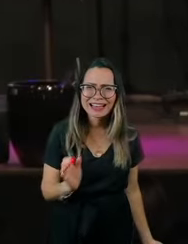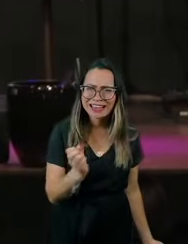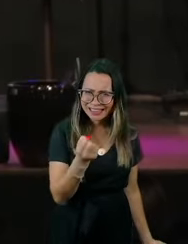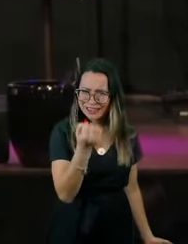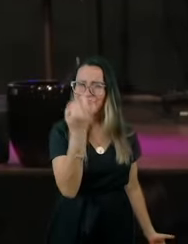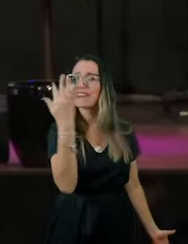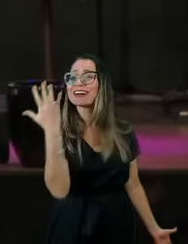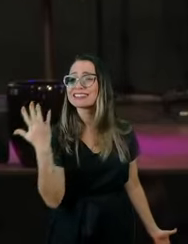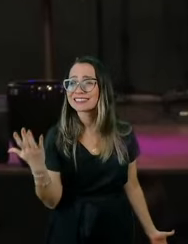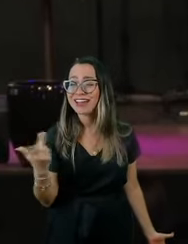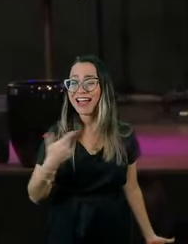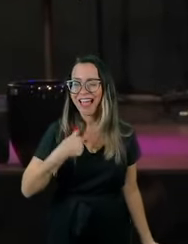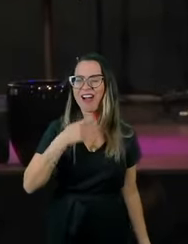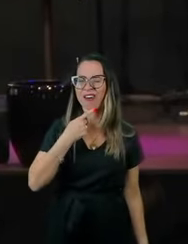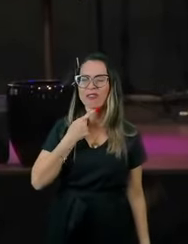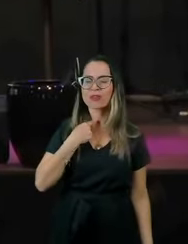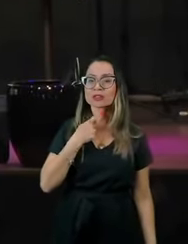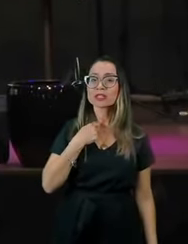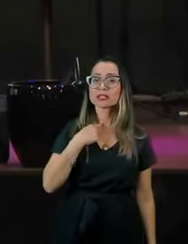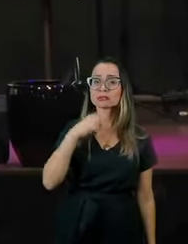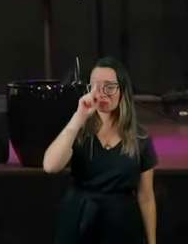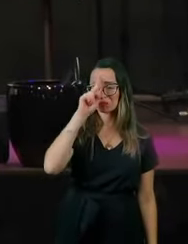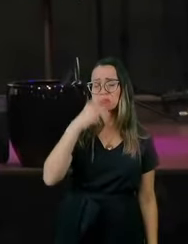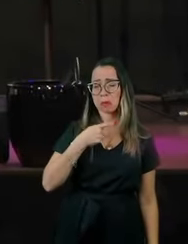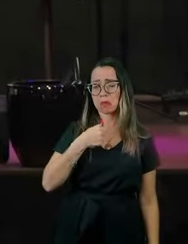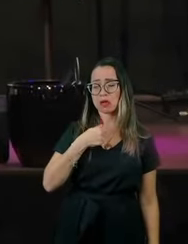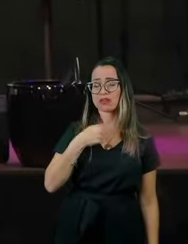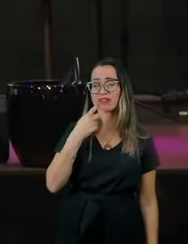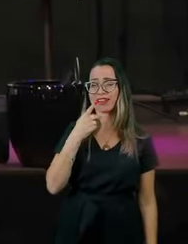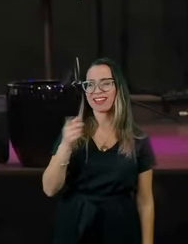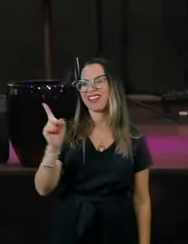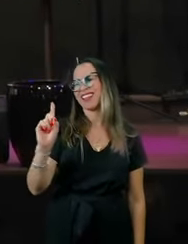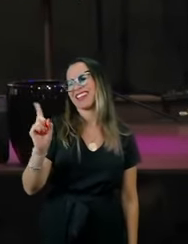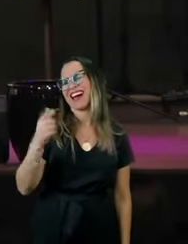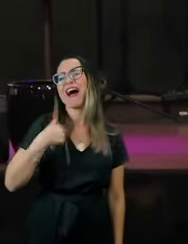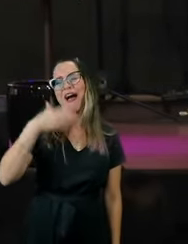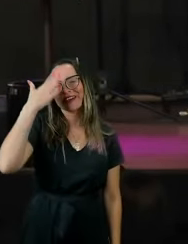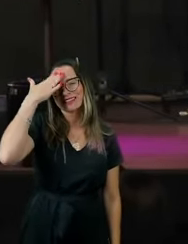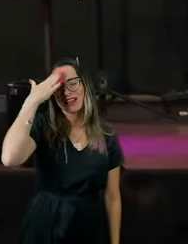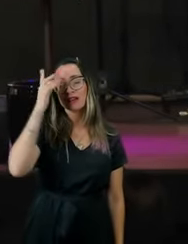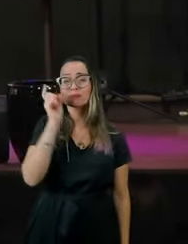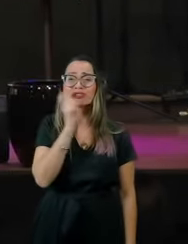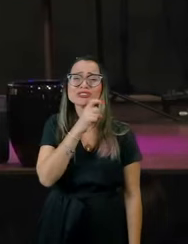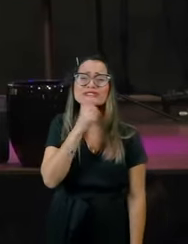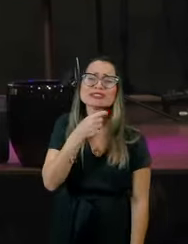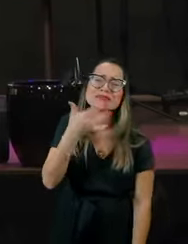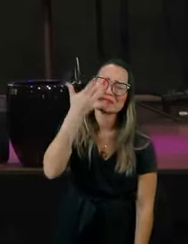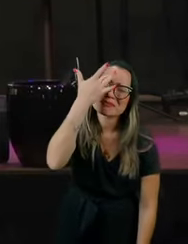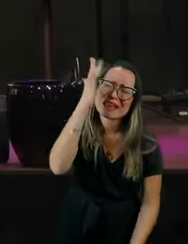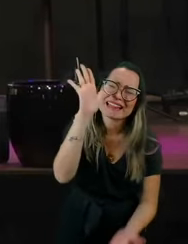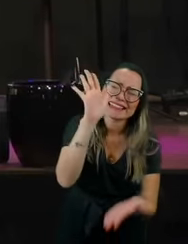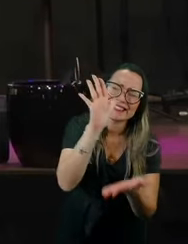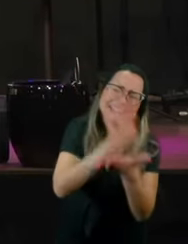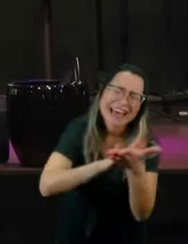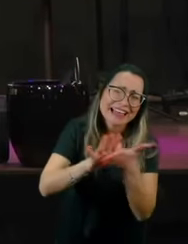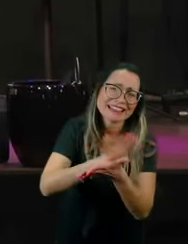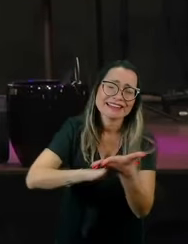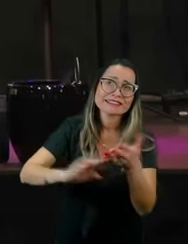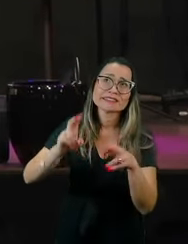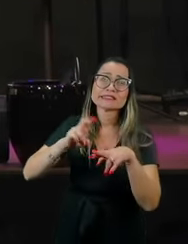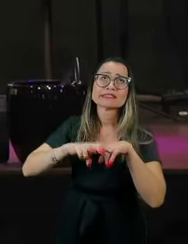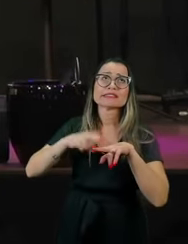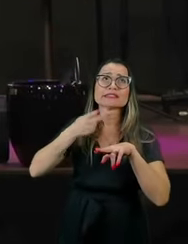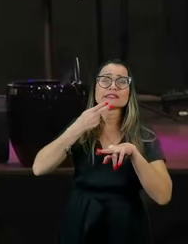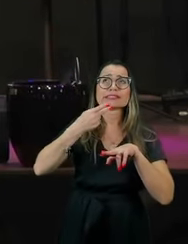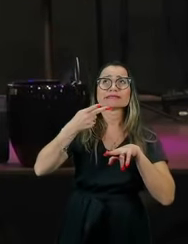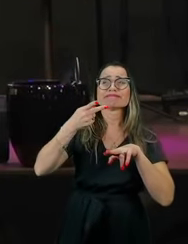vezes eu tive vontade de dizer assim, não, eu sei, mas é mentira, eu não sabia nada. Sentei e falei, eu não sei